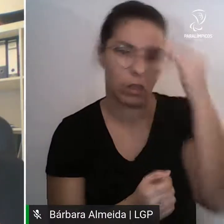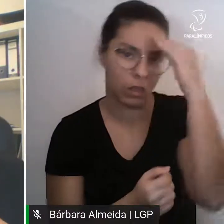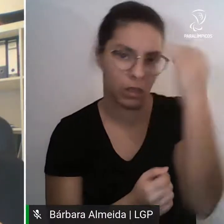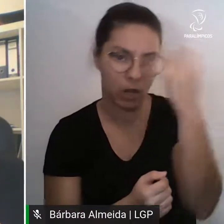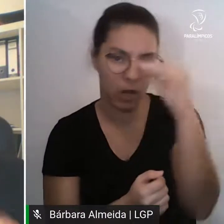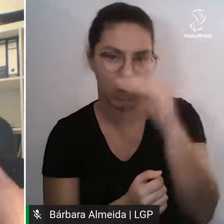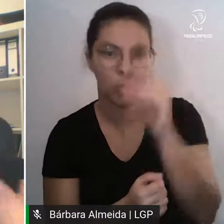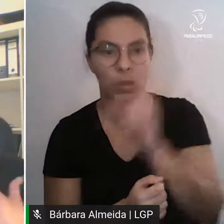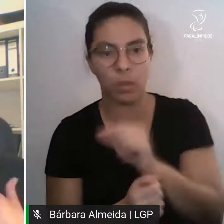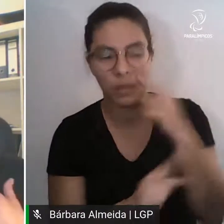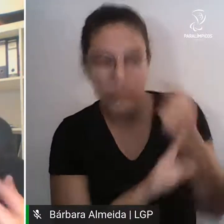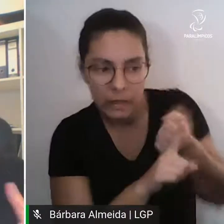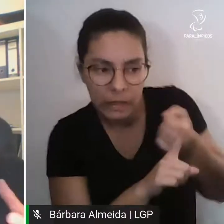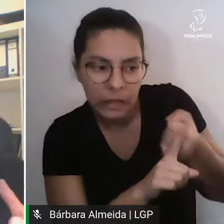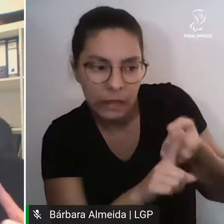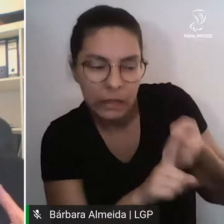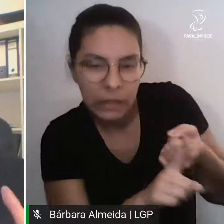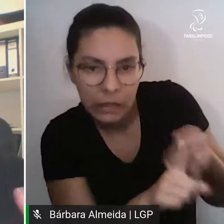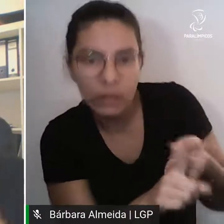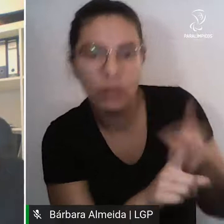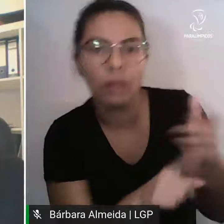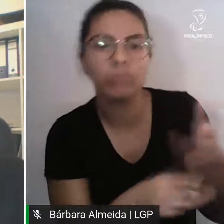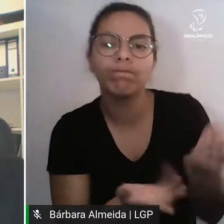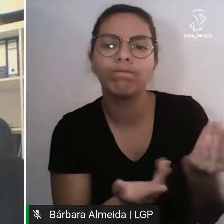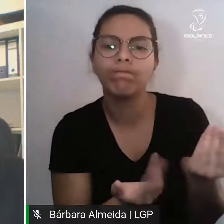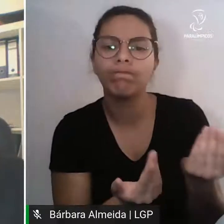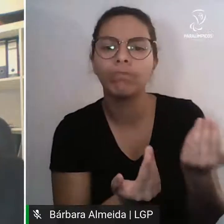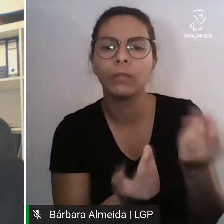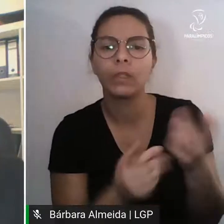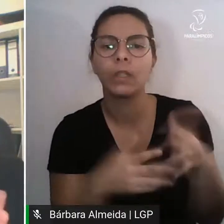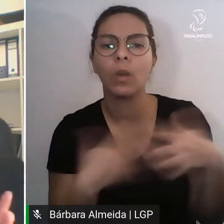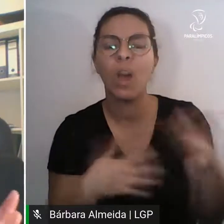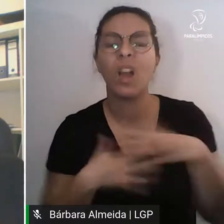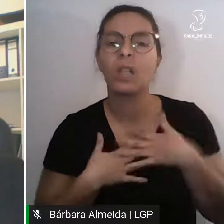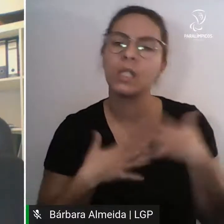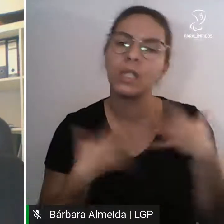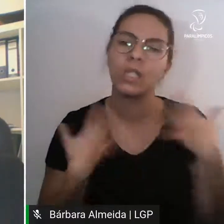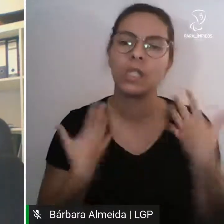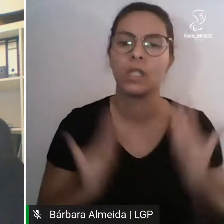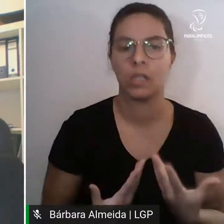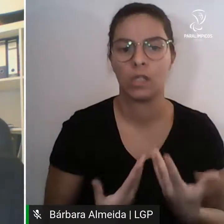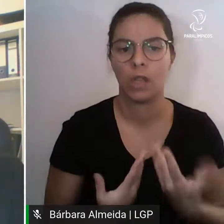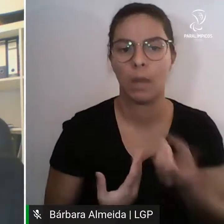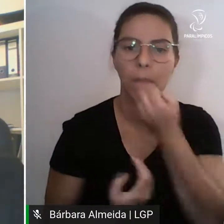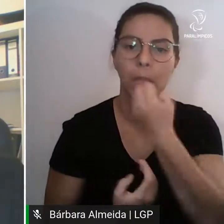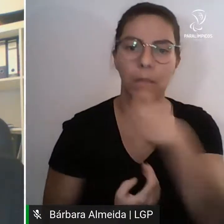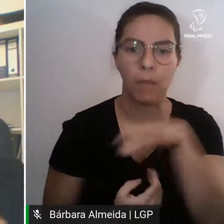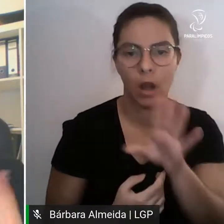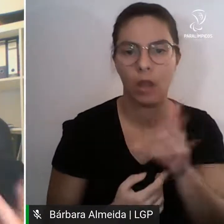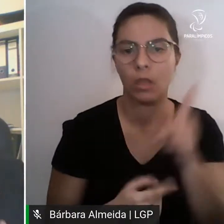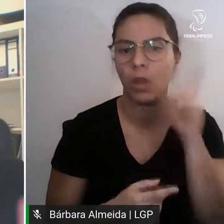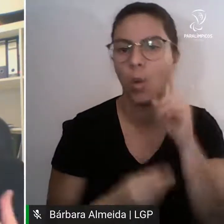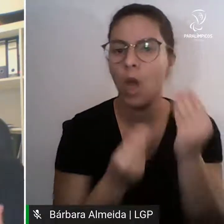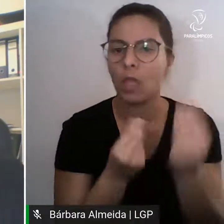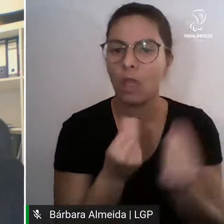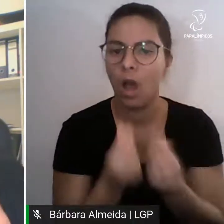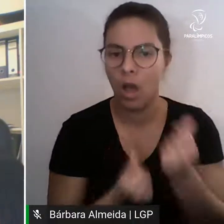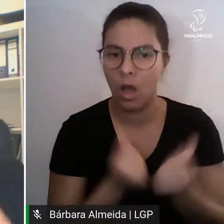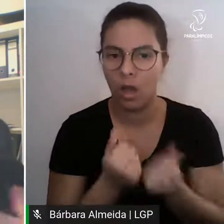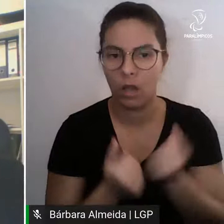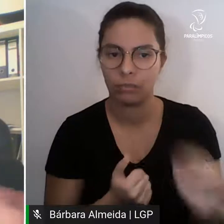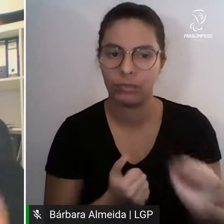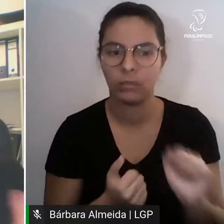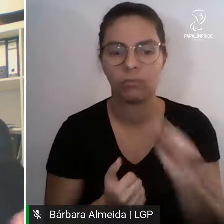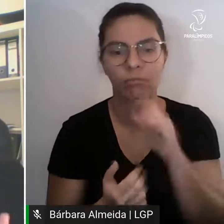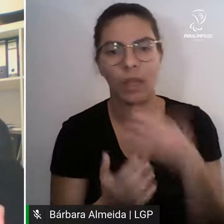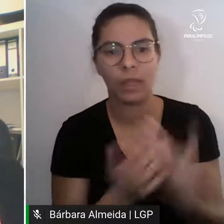pelos atletas, que nos dizem, então, mas ele depois fica cansado e ele depois perde qualidades, já não vai ser capaz de